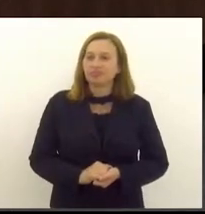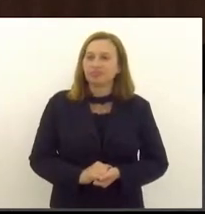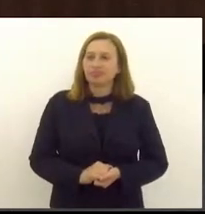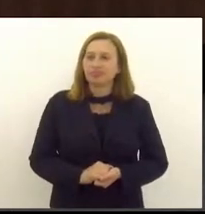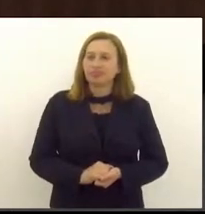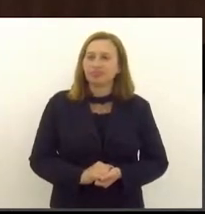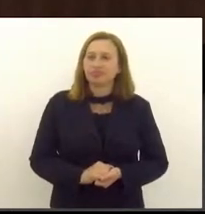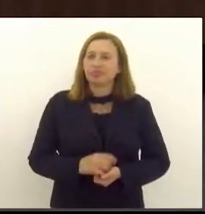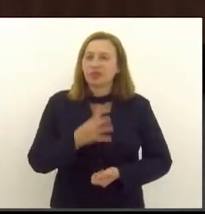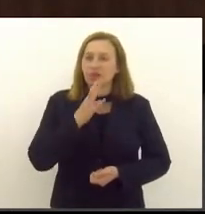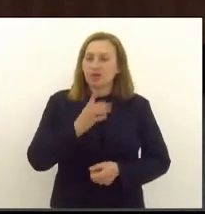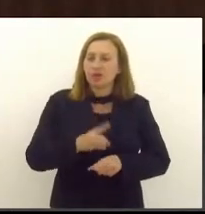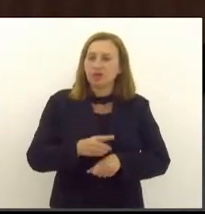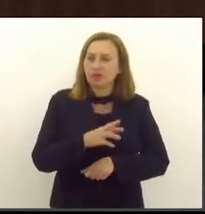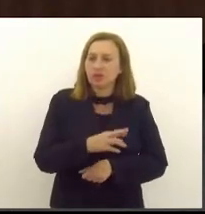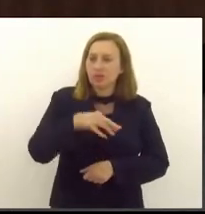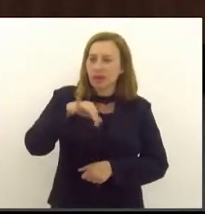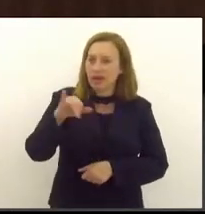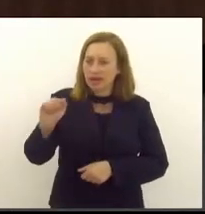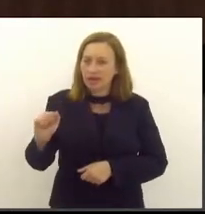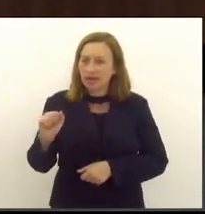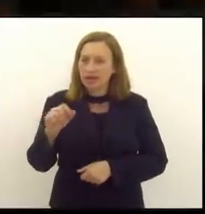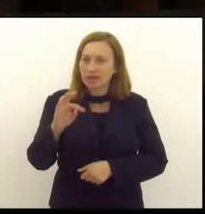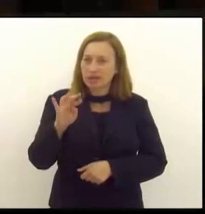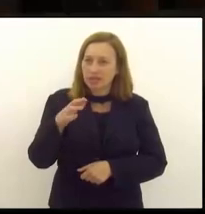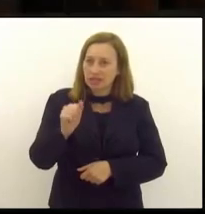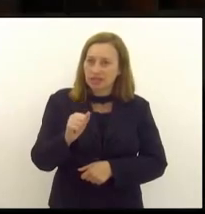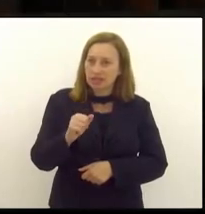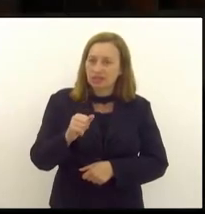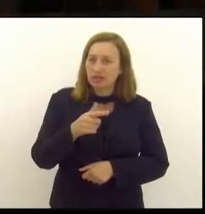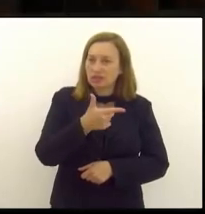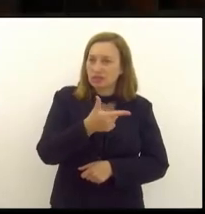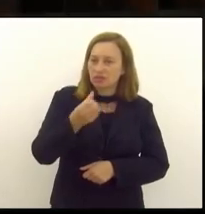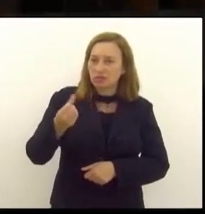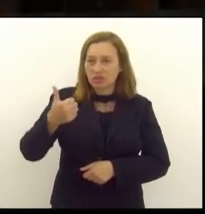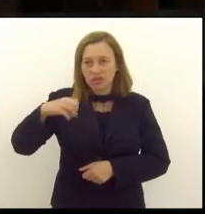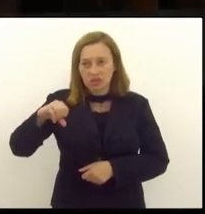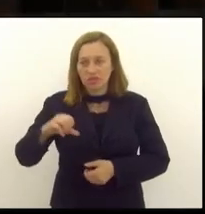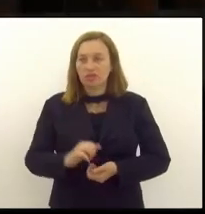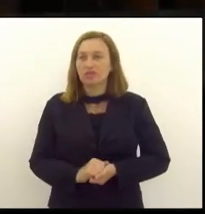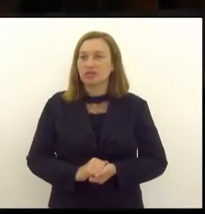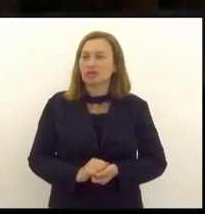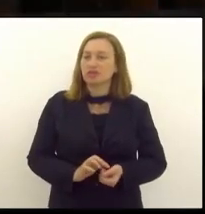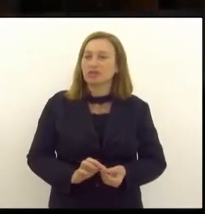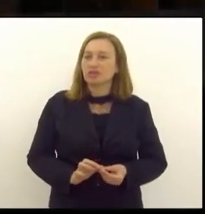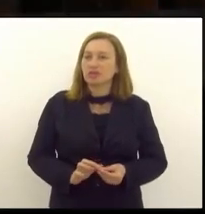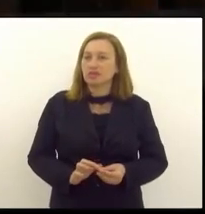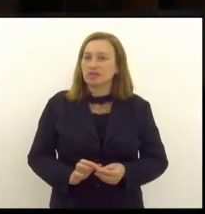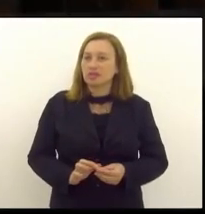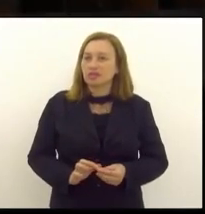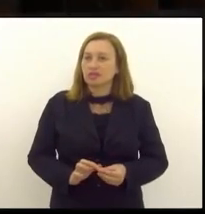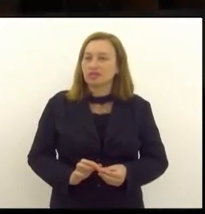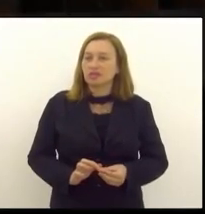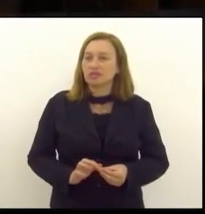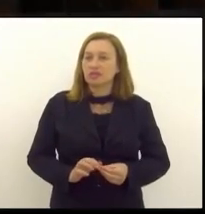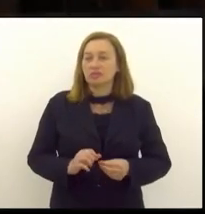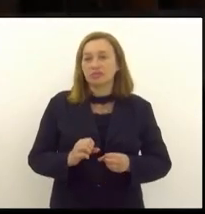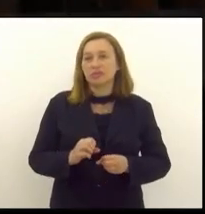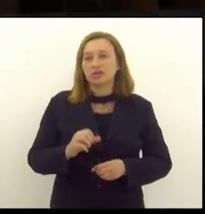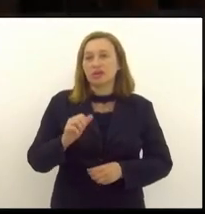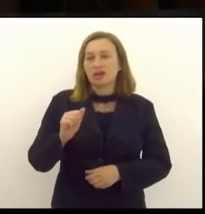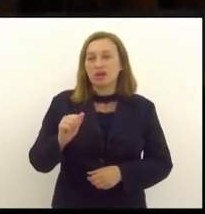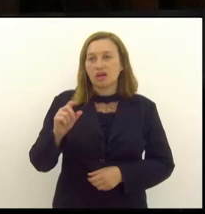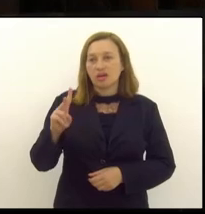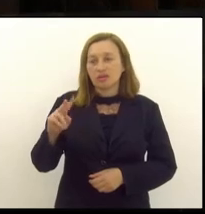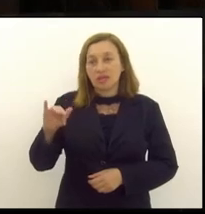quando eu conheci a doutora Maria Cristina, no início de 2019, ela, numa audiência, como tantas